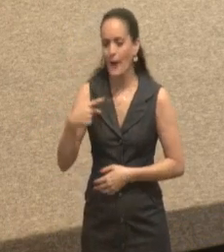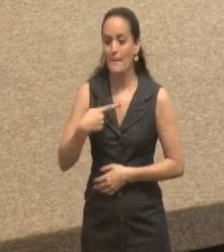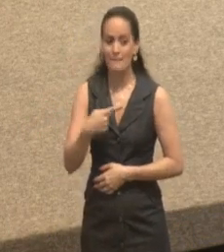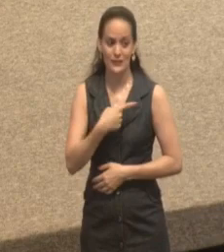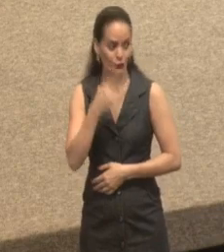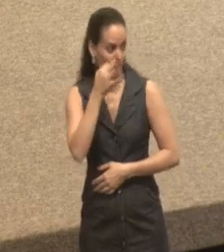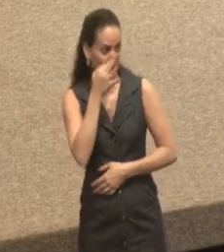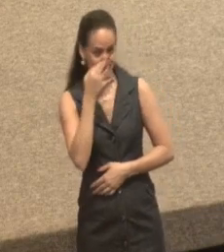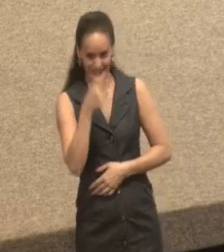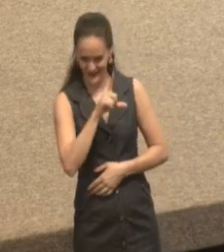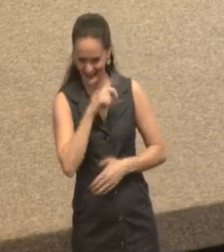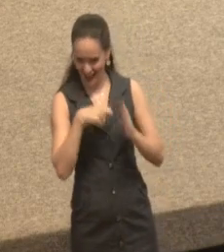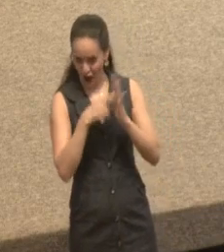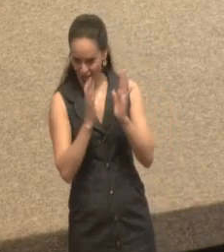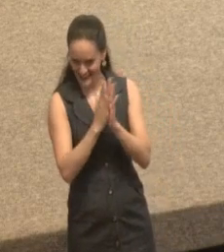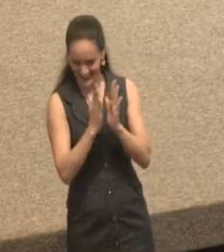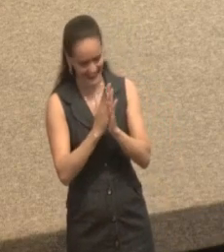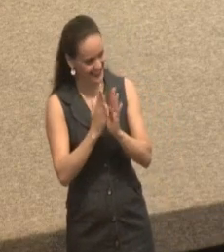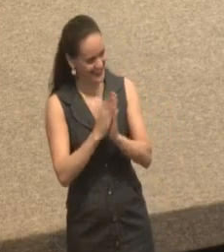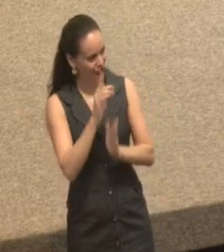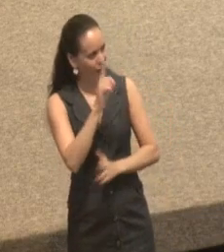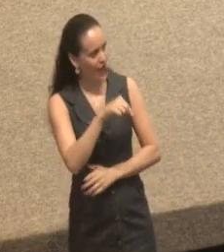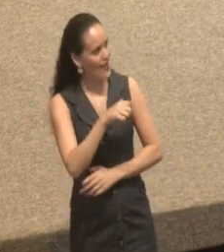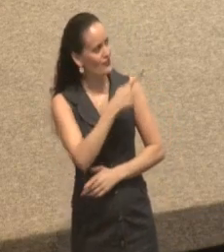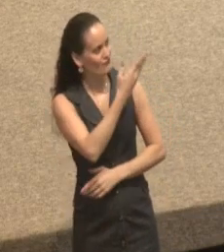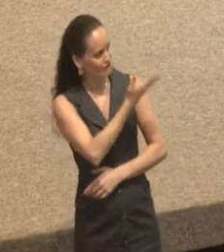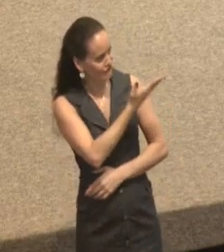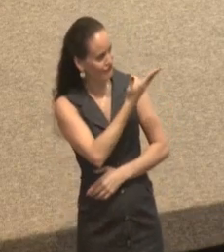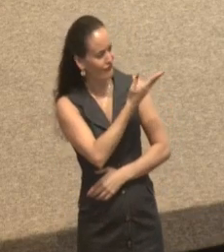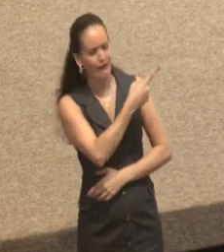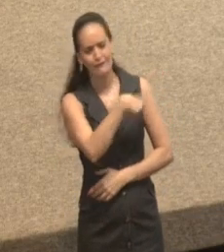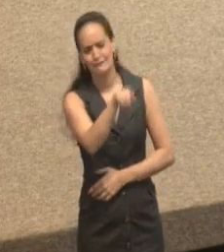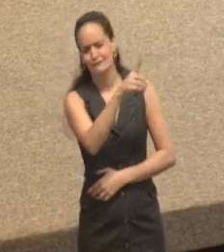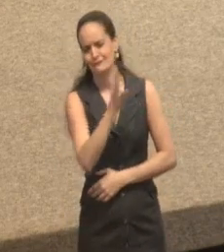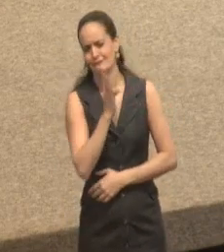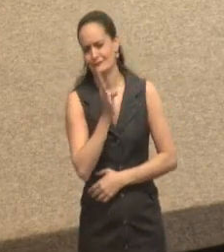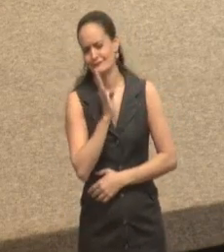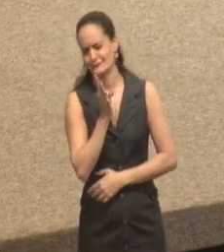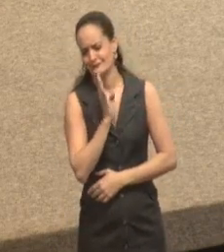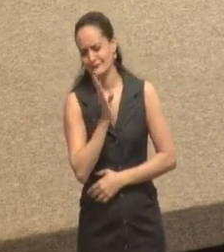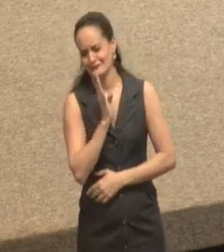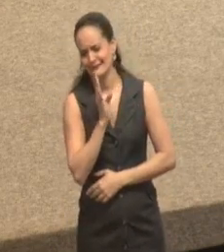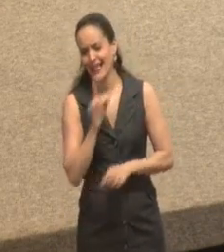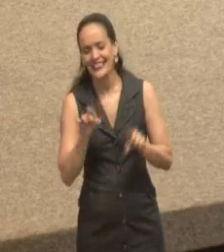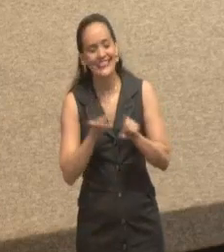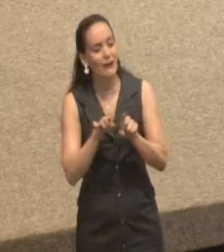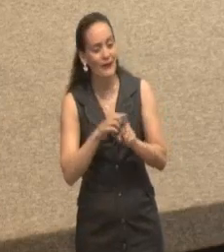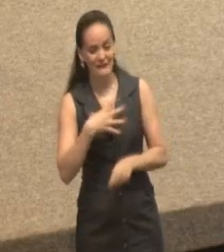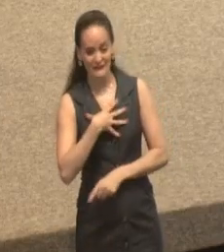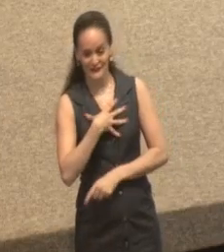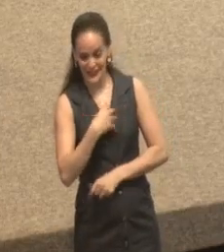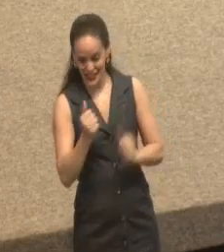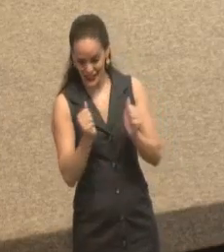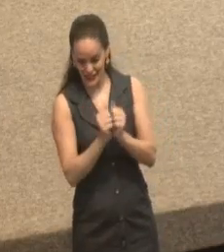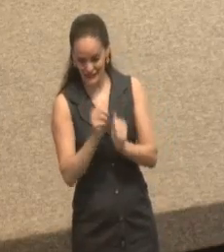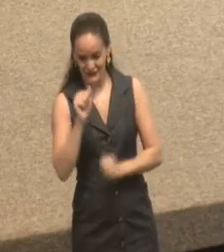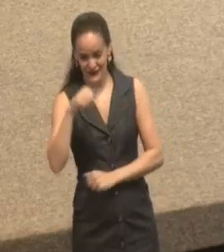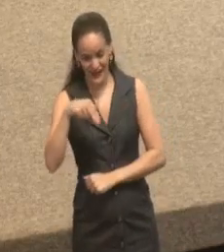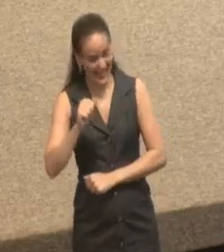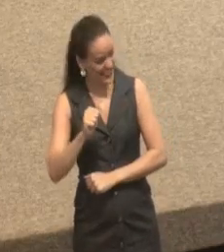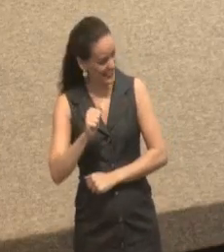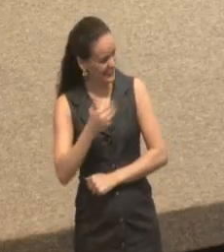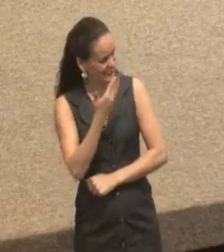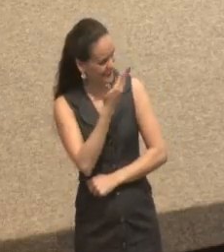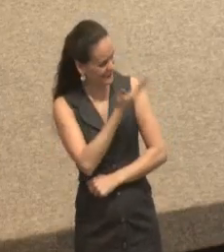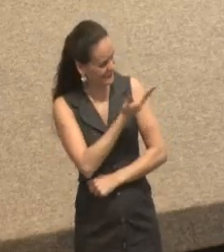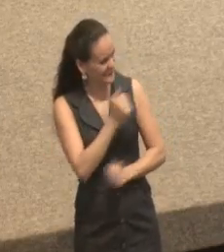Fabrício, né, gerente executivo de evangelismo. Fique em pé, pastor, o senhor é conhecido. A missionária Ana o acompanha também, sua filha.